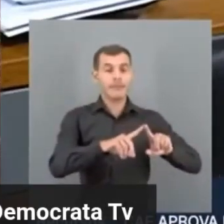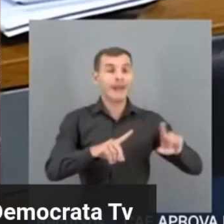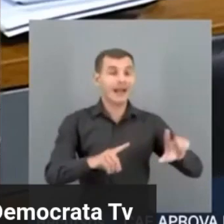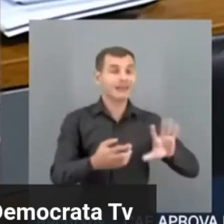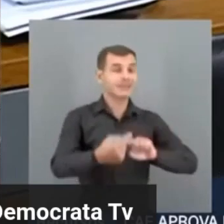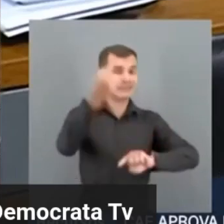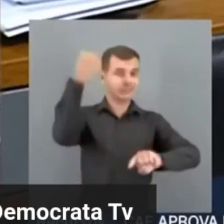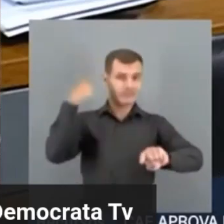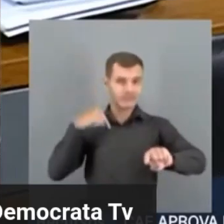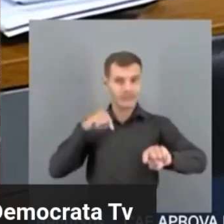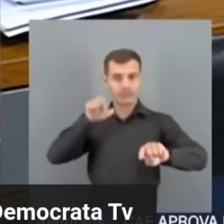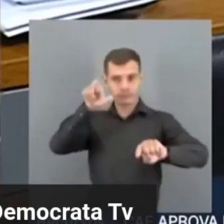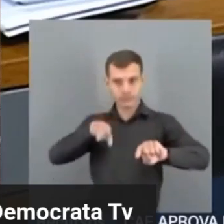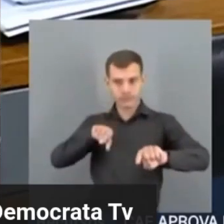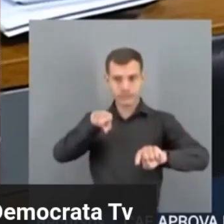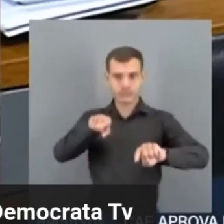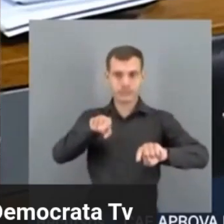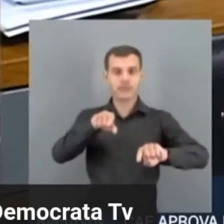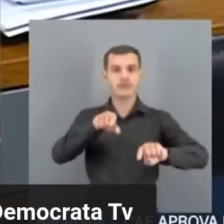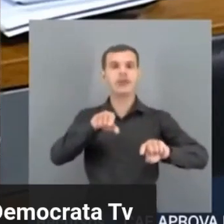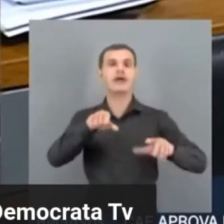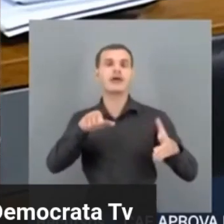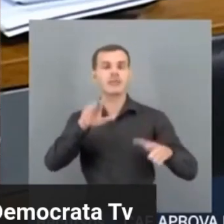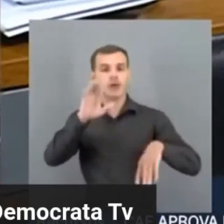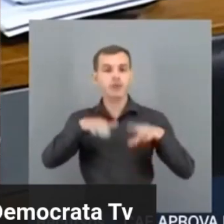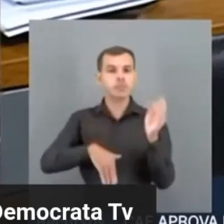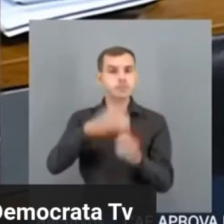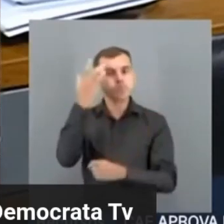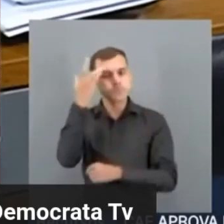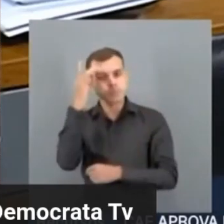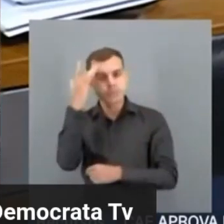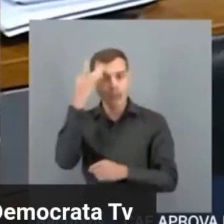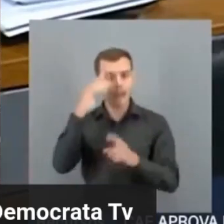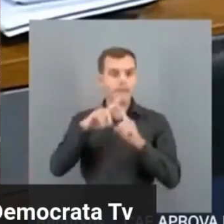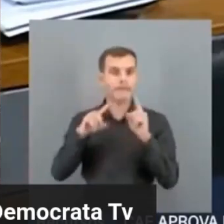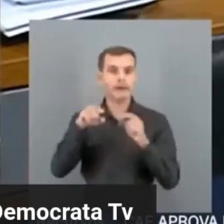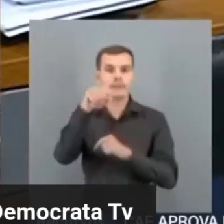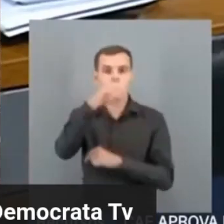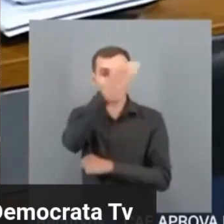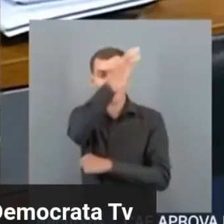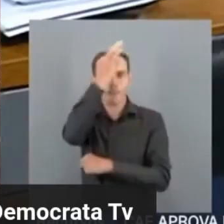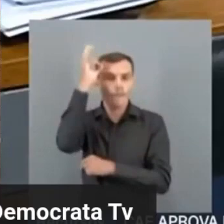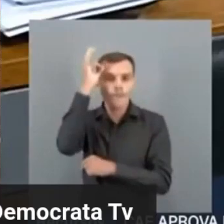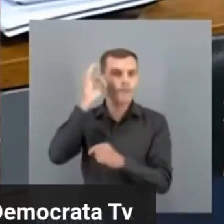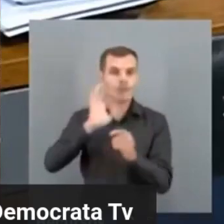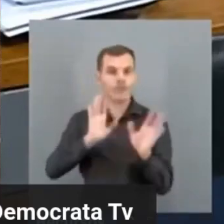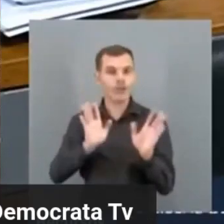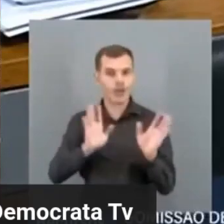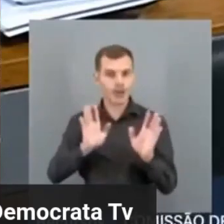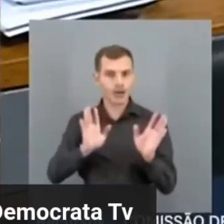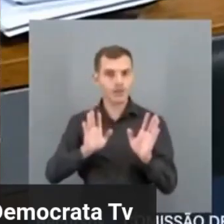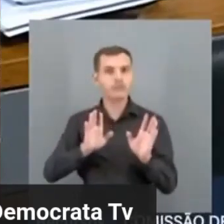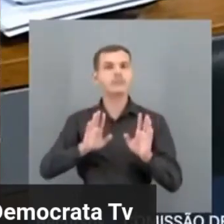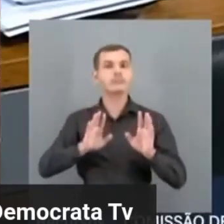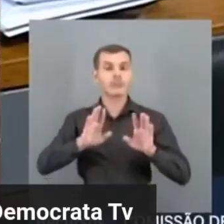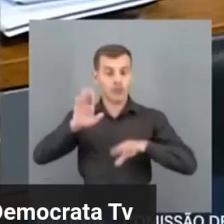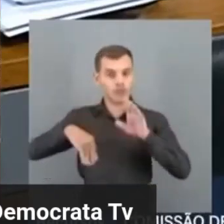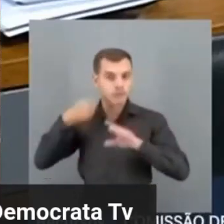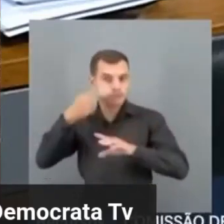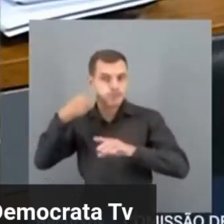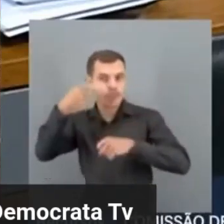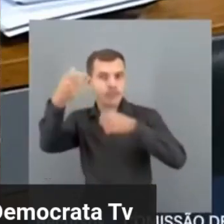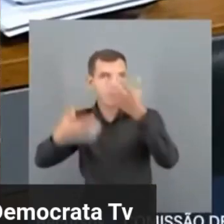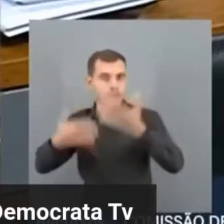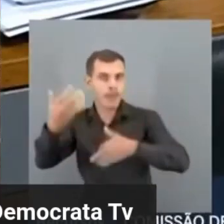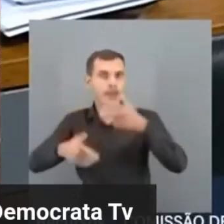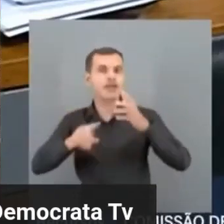O senhor pode ser ingênuo, mas não vai ser inocente. Seus advogados podem explicar para o senhor a diferença de ingenuidade e inocência. Tenho amigas e tenho